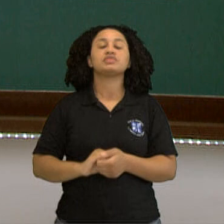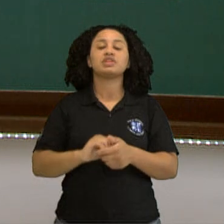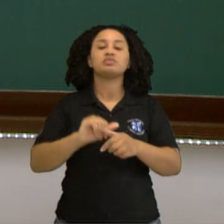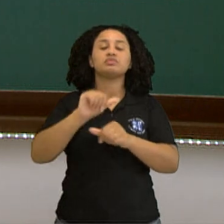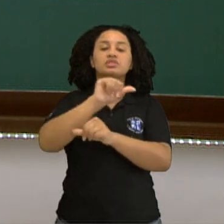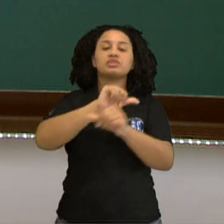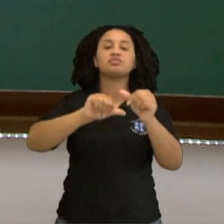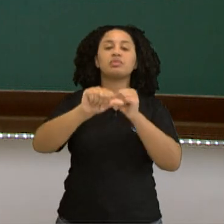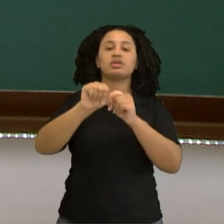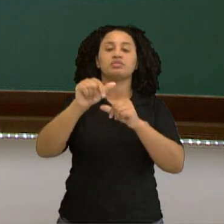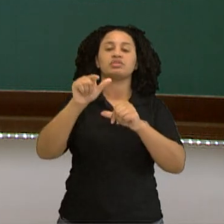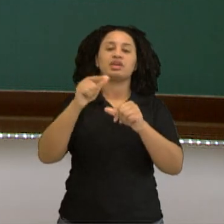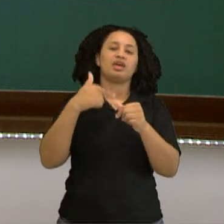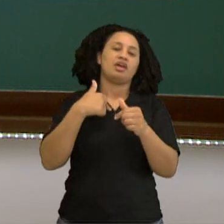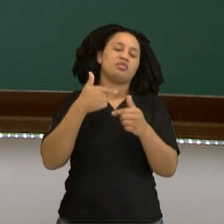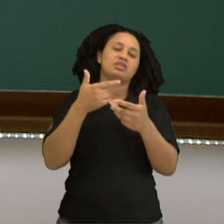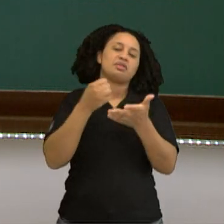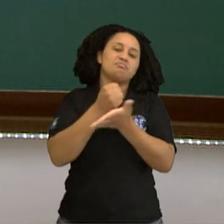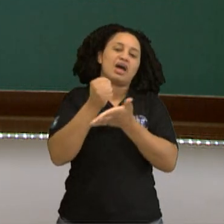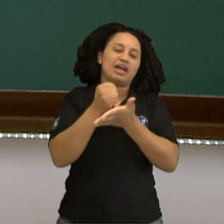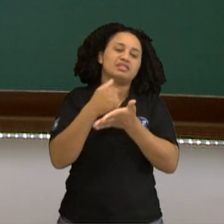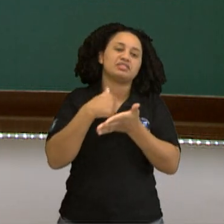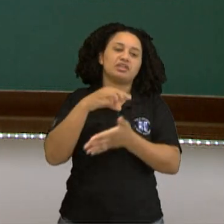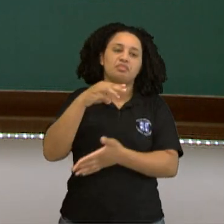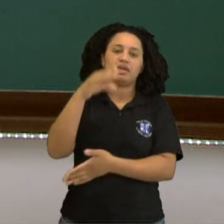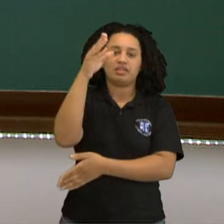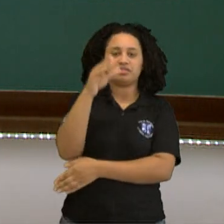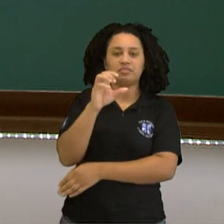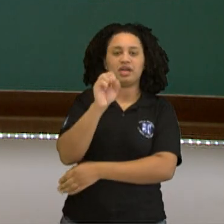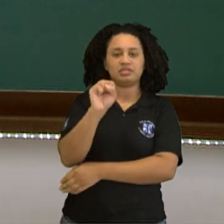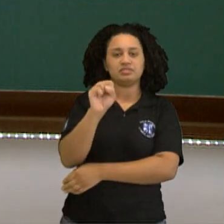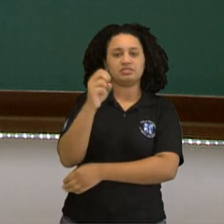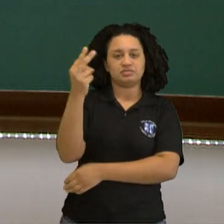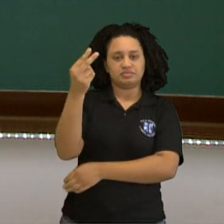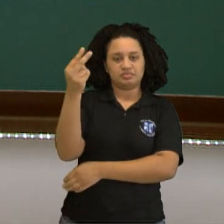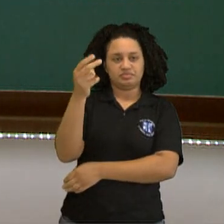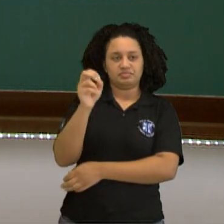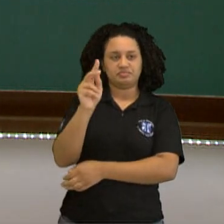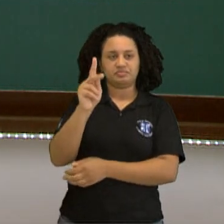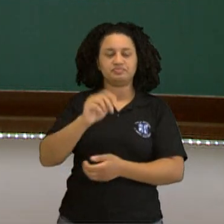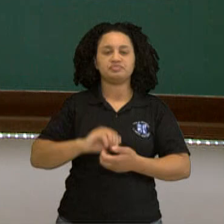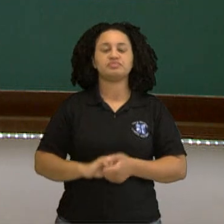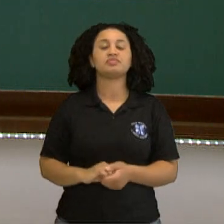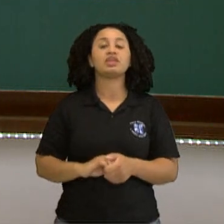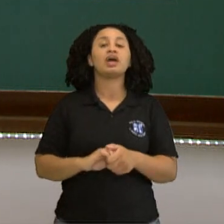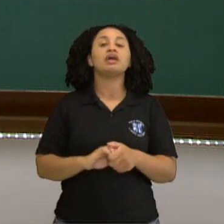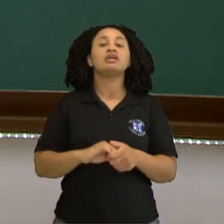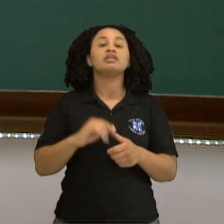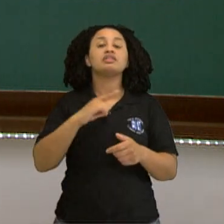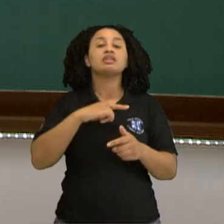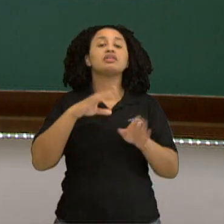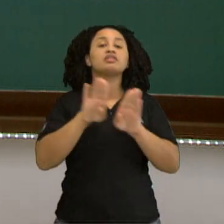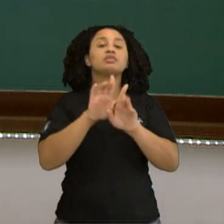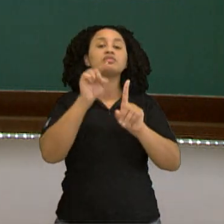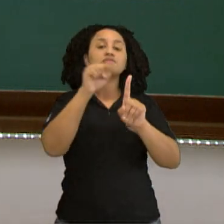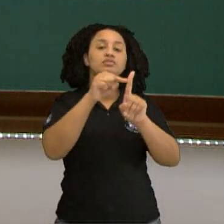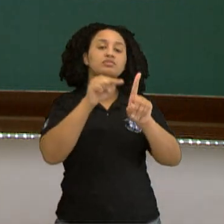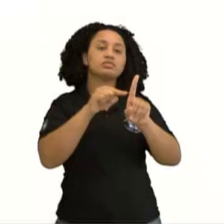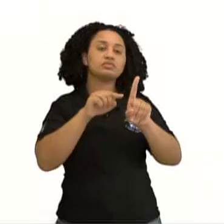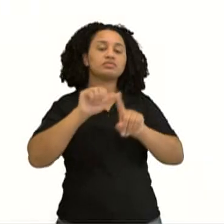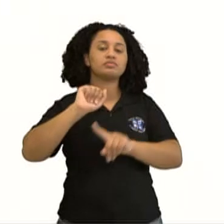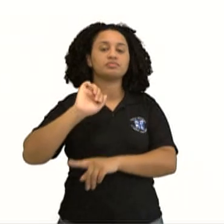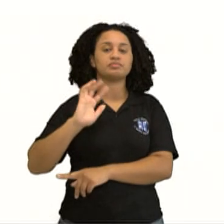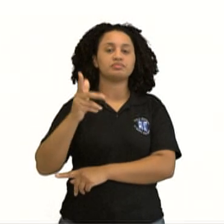Medida, que é o nosso arroz e feijão daqui, metros por segundo ao quadrado. Ok? Vamos lá. Nós temos os tipos de